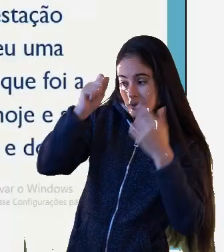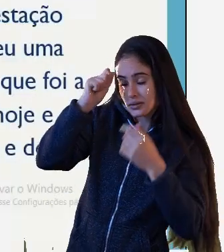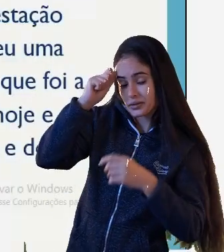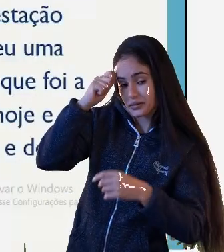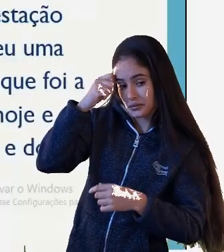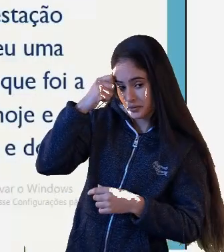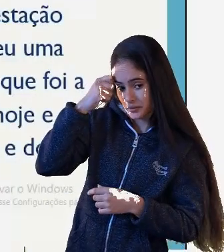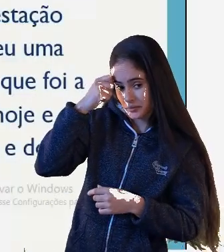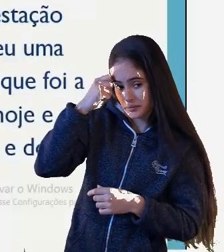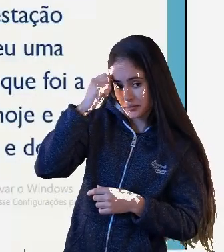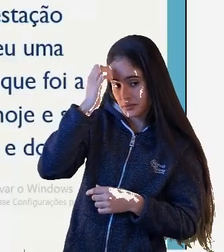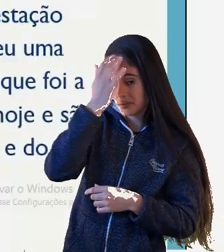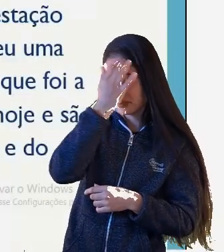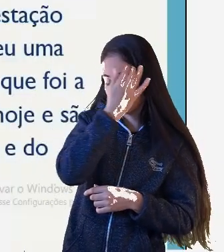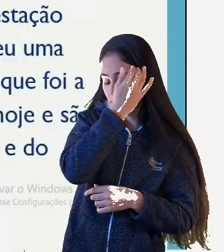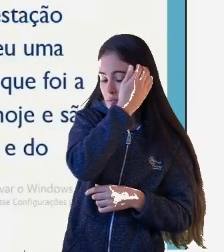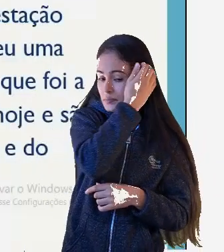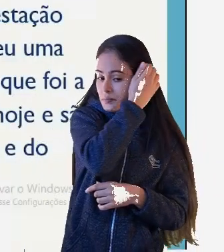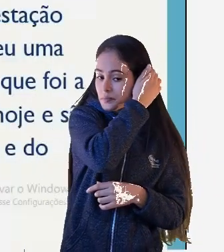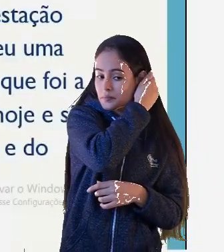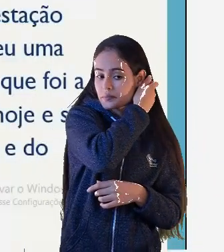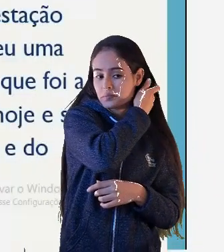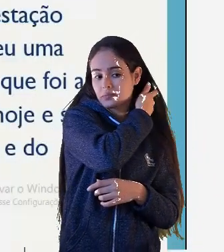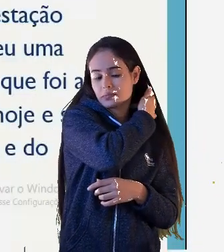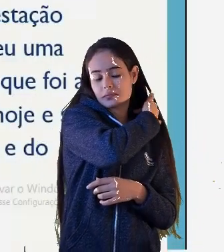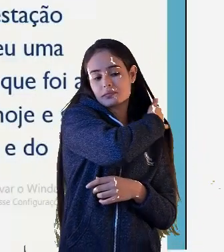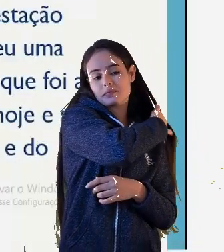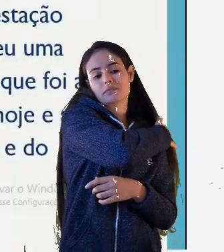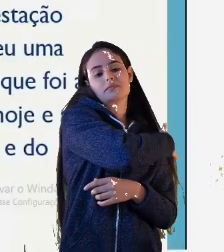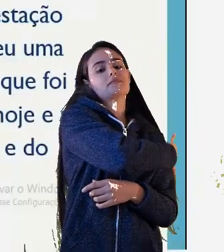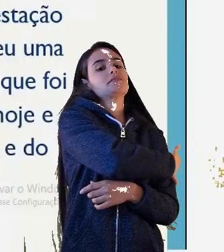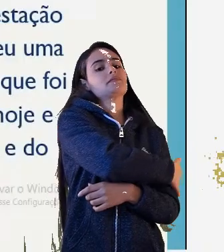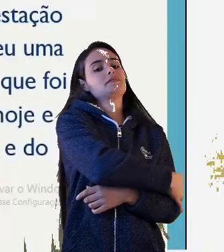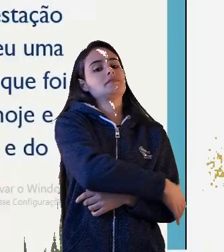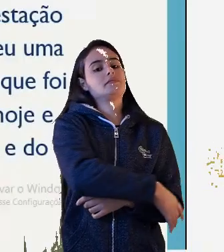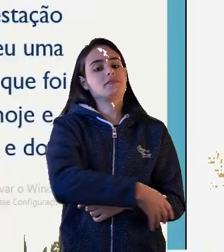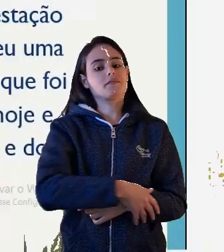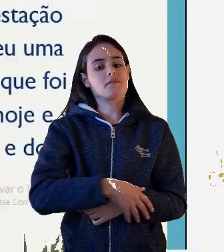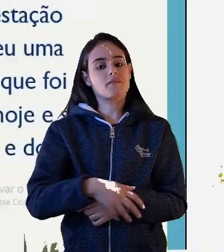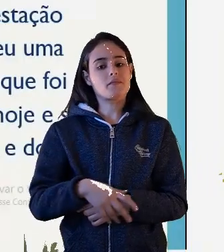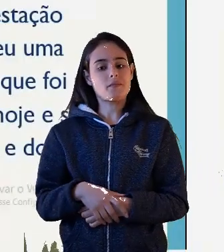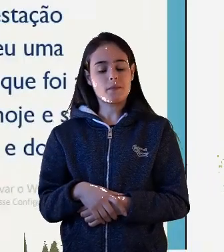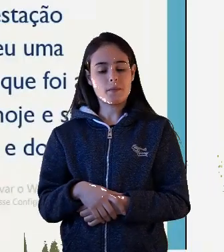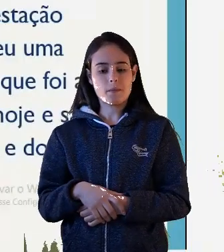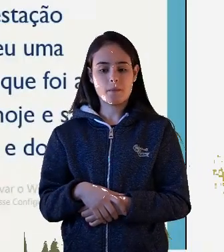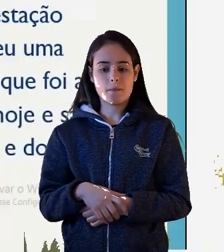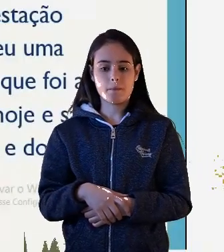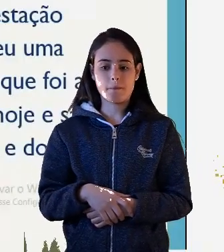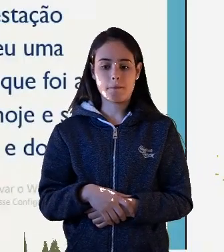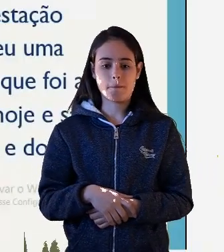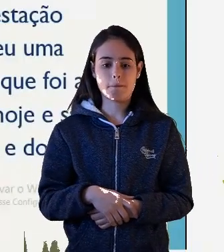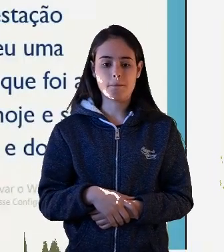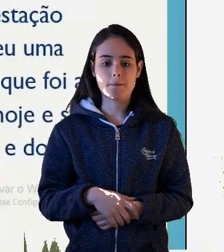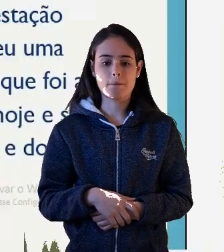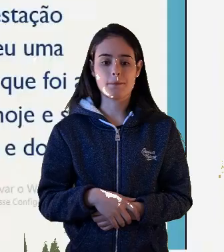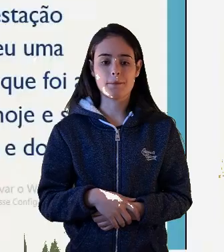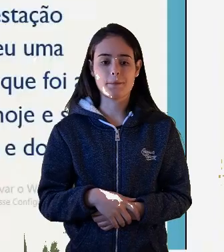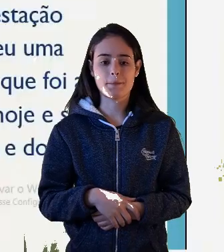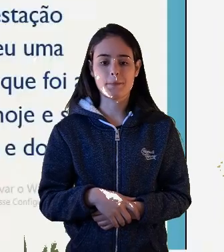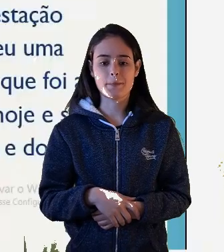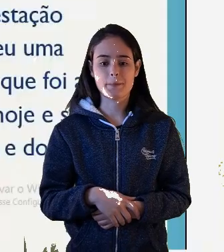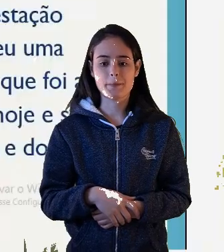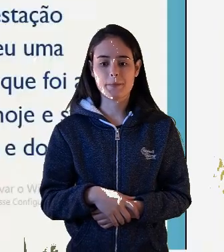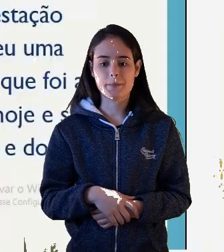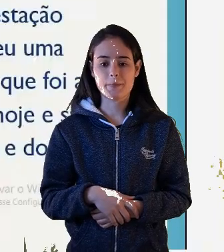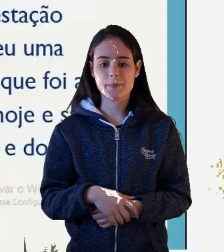contra religiões afro-brasileiras e do próprio racismo, né? Então, eles, inclusive, achavam justificativas bíblicas, né? Interpretações